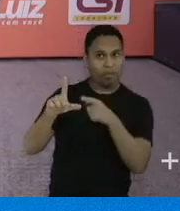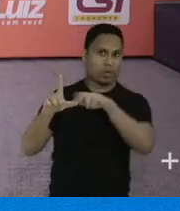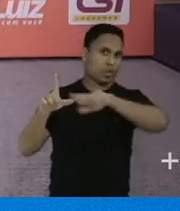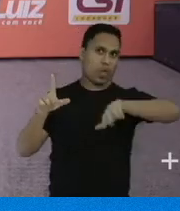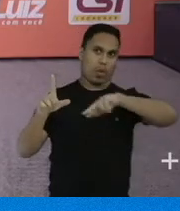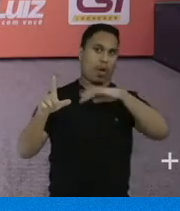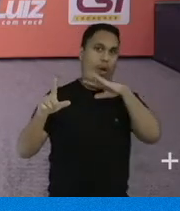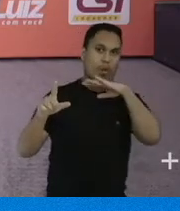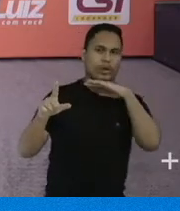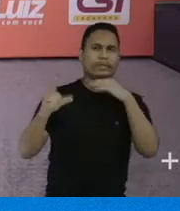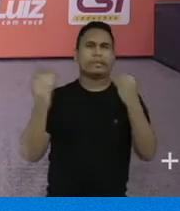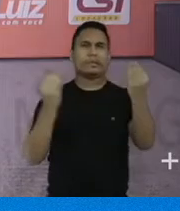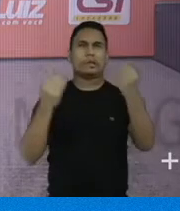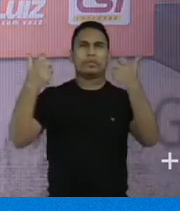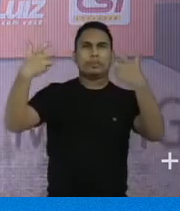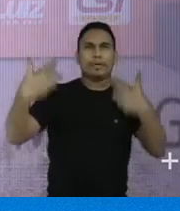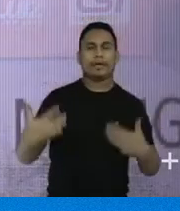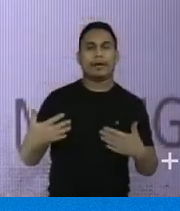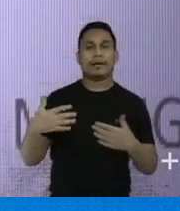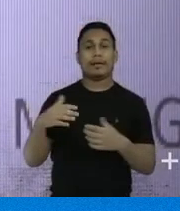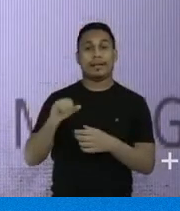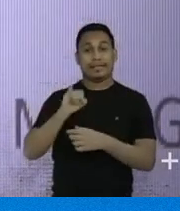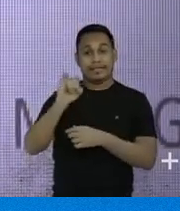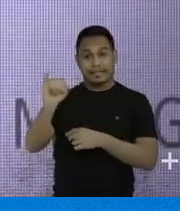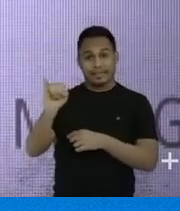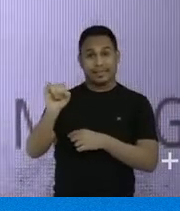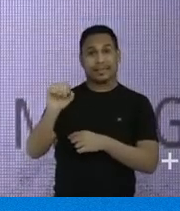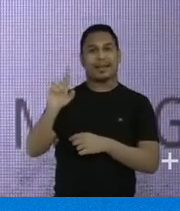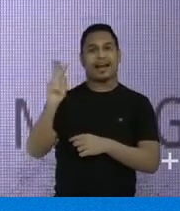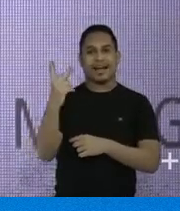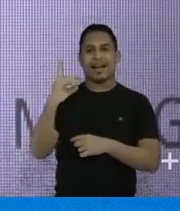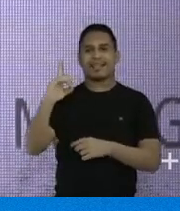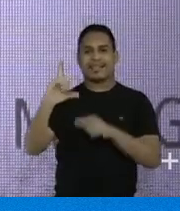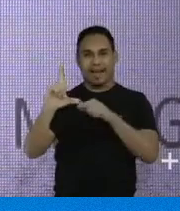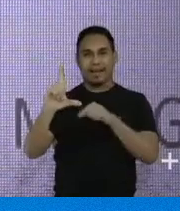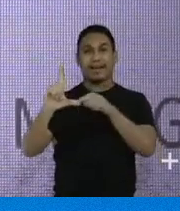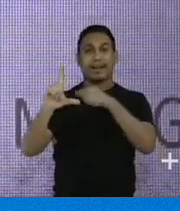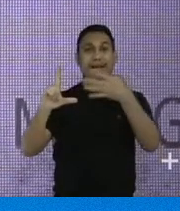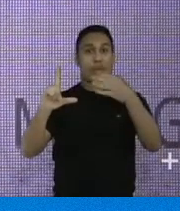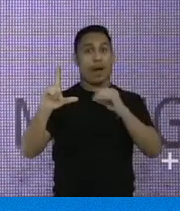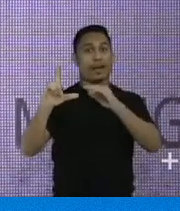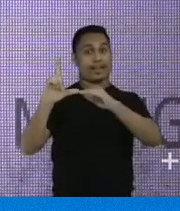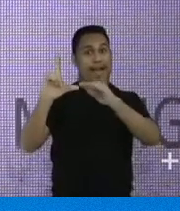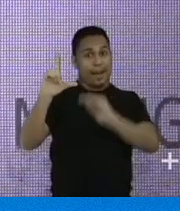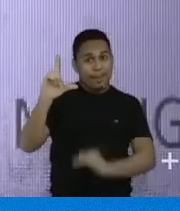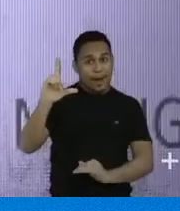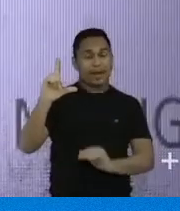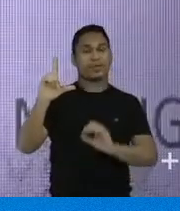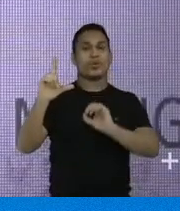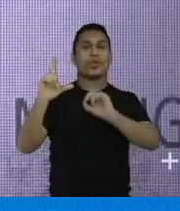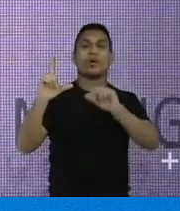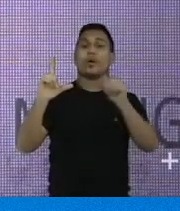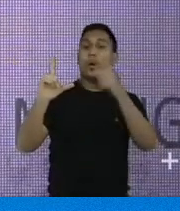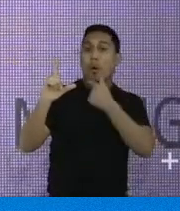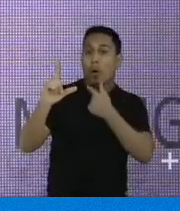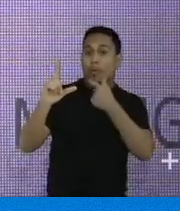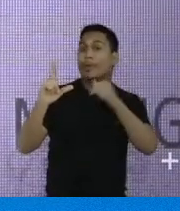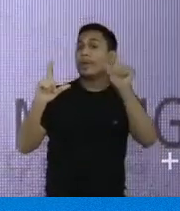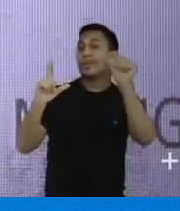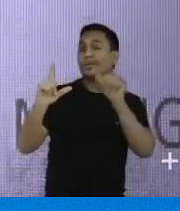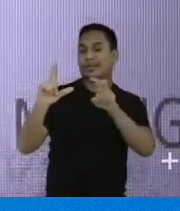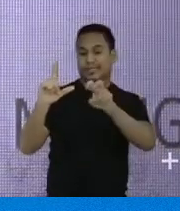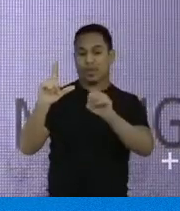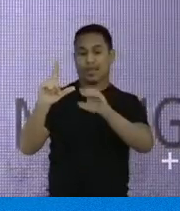explicar melhor, quando ele é abaixo de 40, ou quando nos homens, ou quando abaixo de 50 nas mulheres,